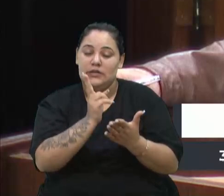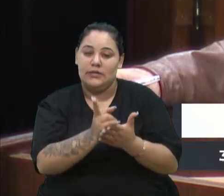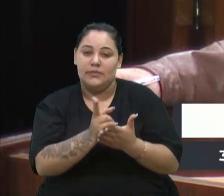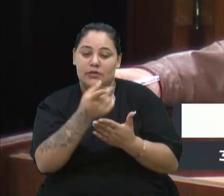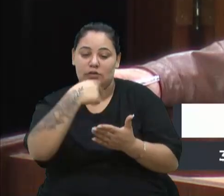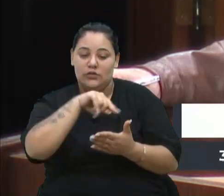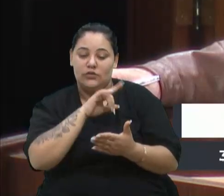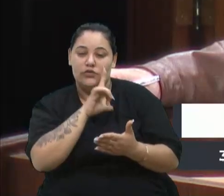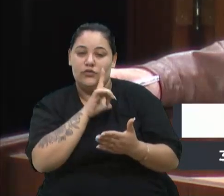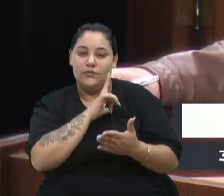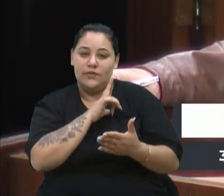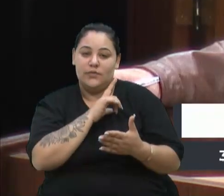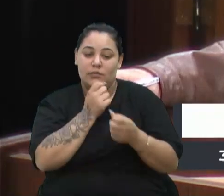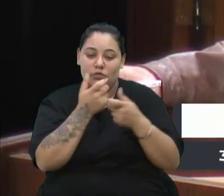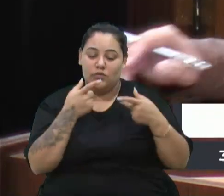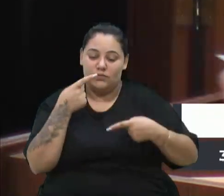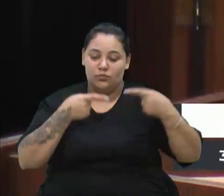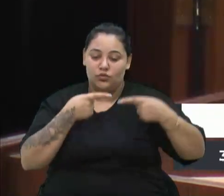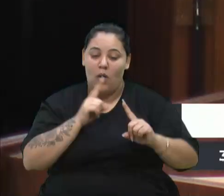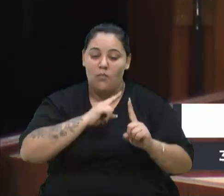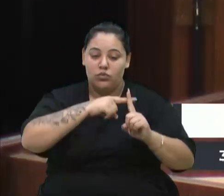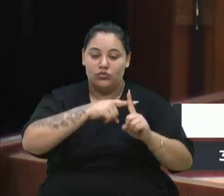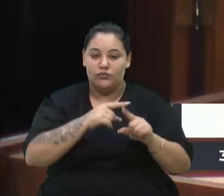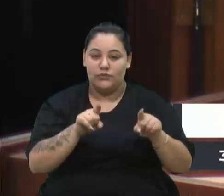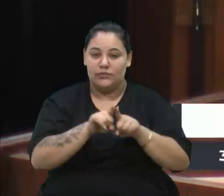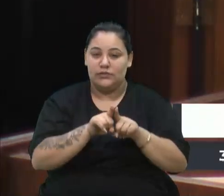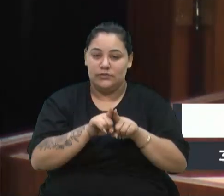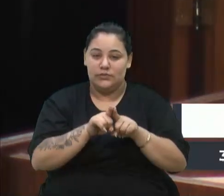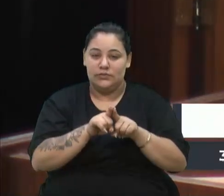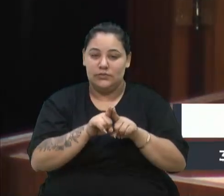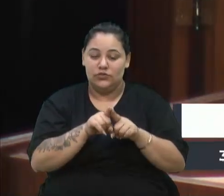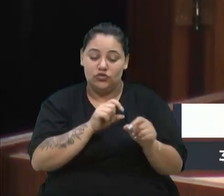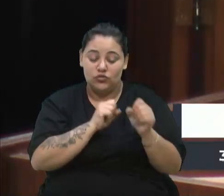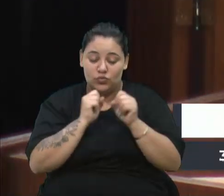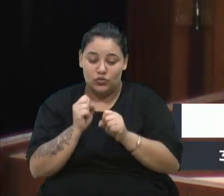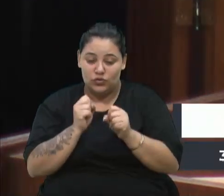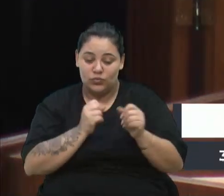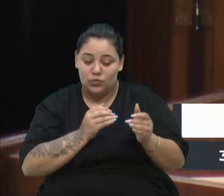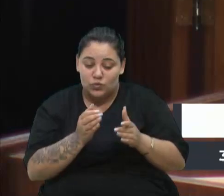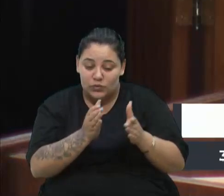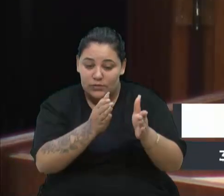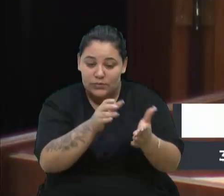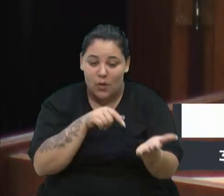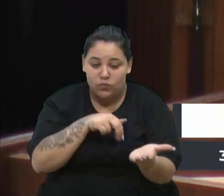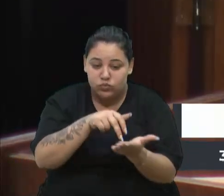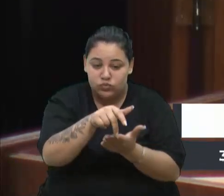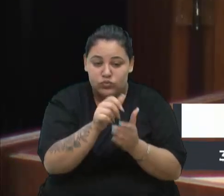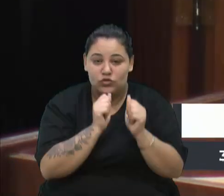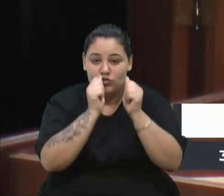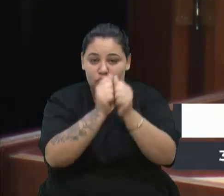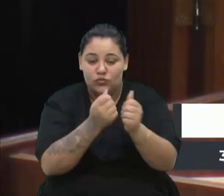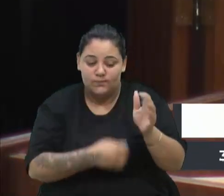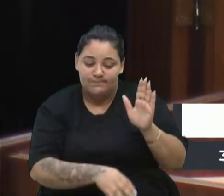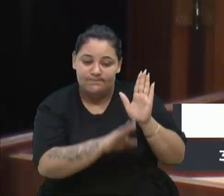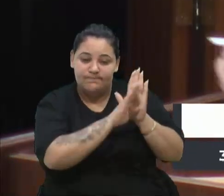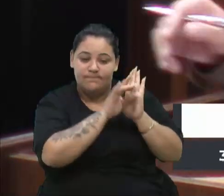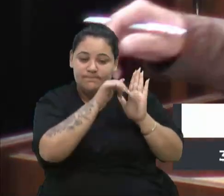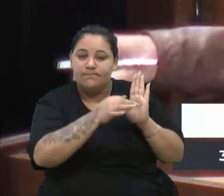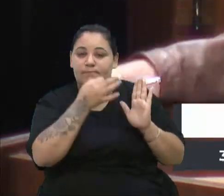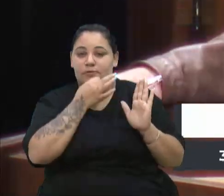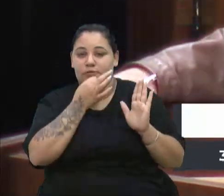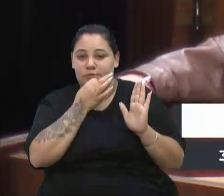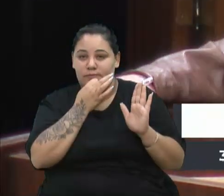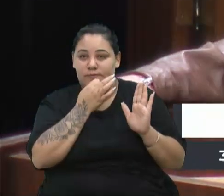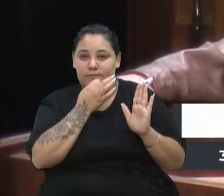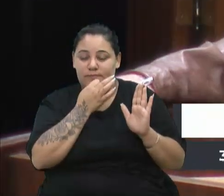tenhamos pautas propositivas, possamos caminhar para juntos, beneficiando o Caxias do Sul.